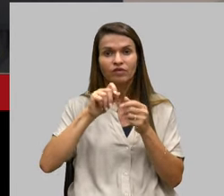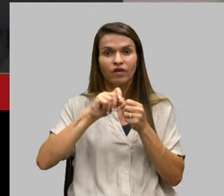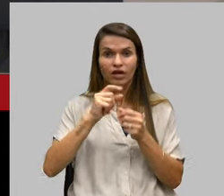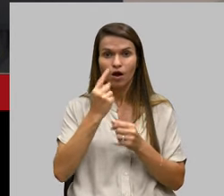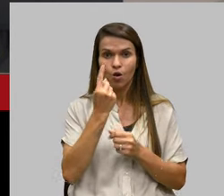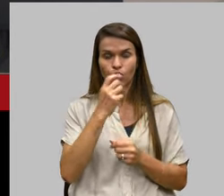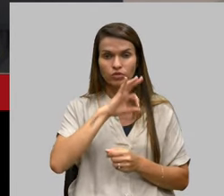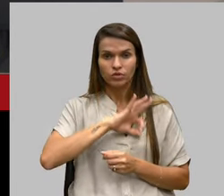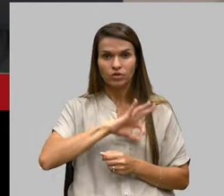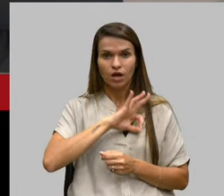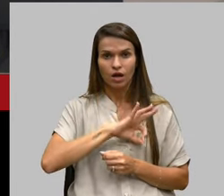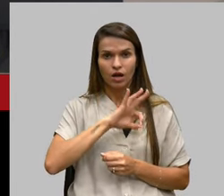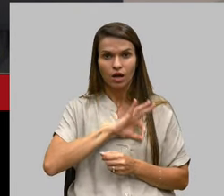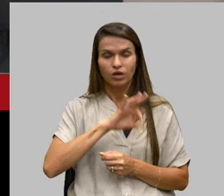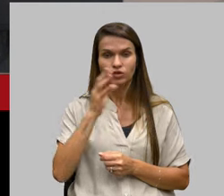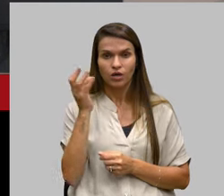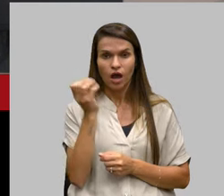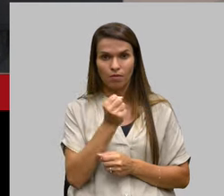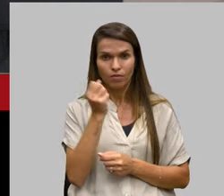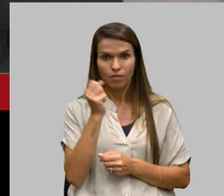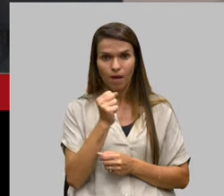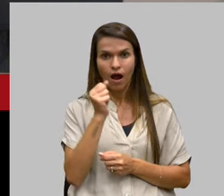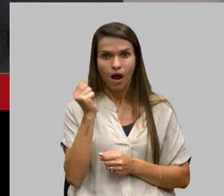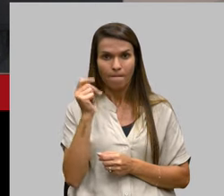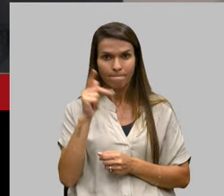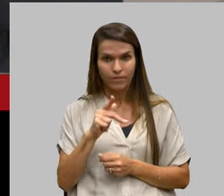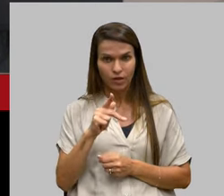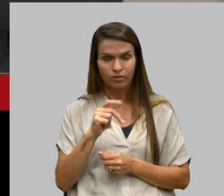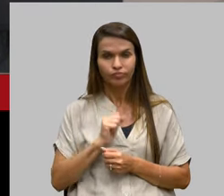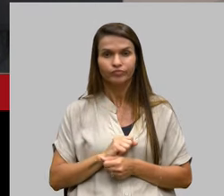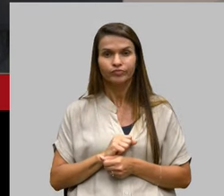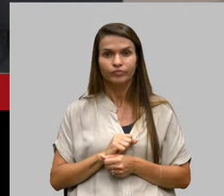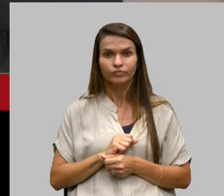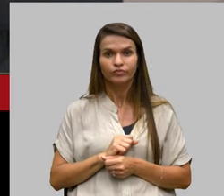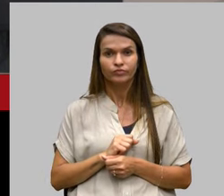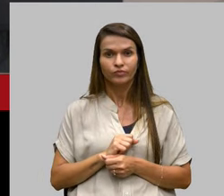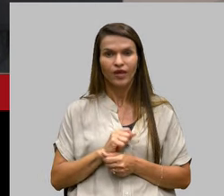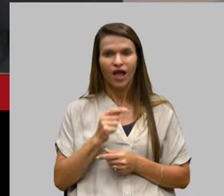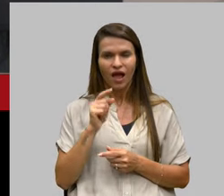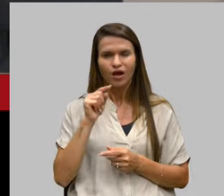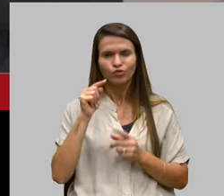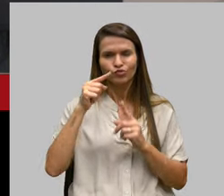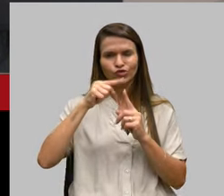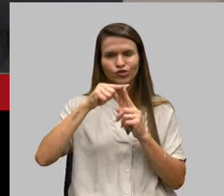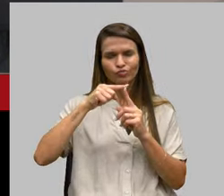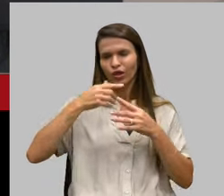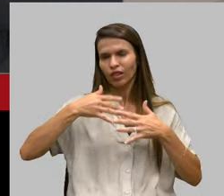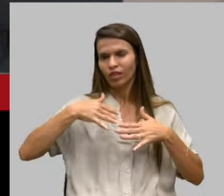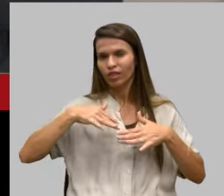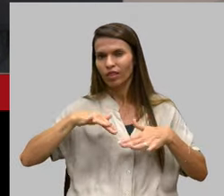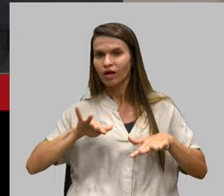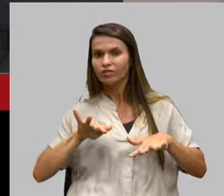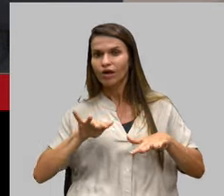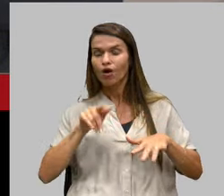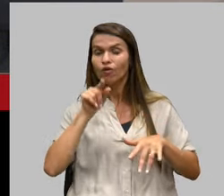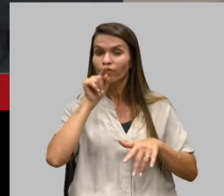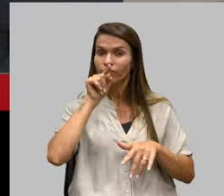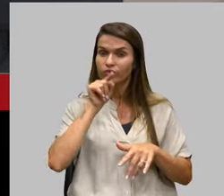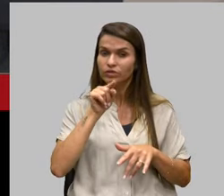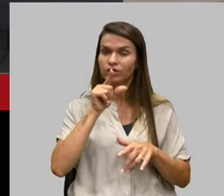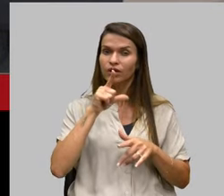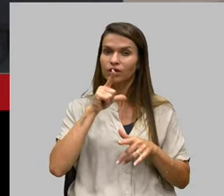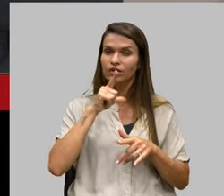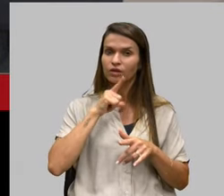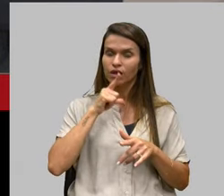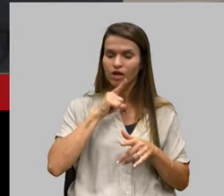salário de aposentadoria Então esse seria um múltiplo natural onde você tendo esses